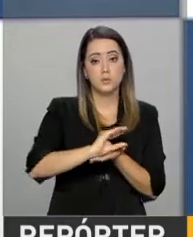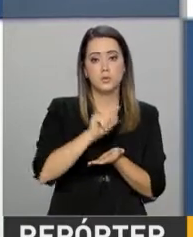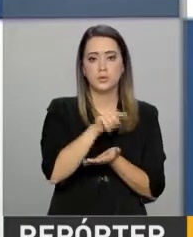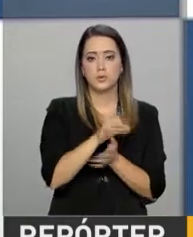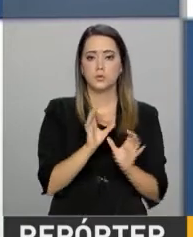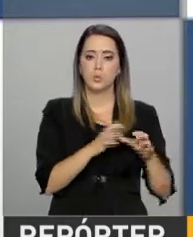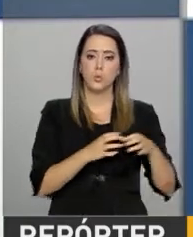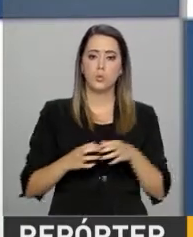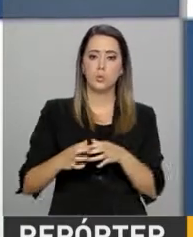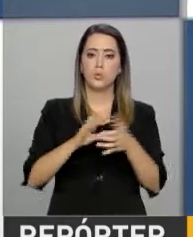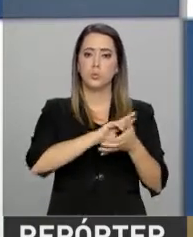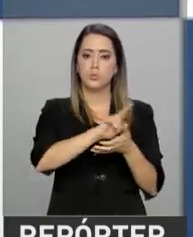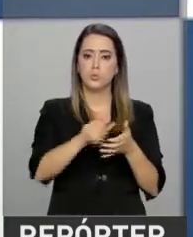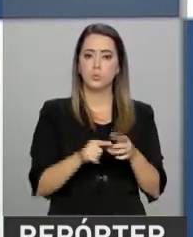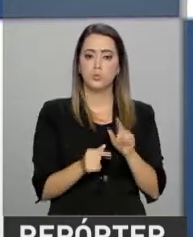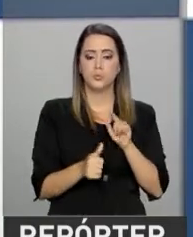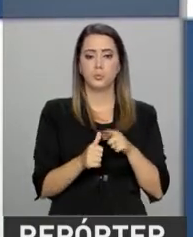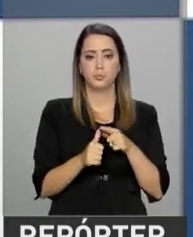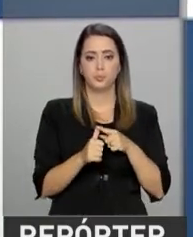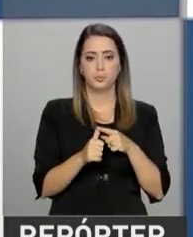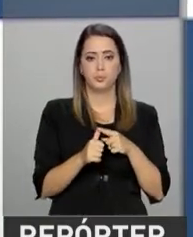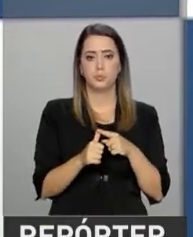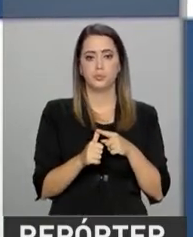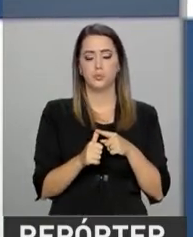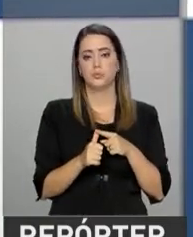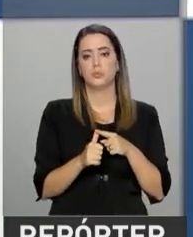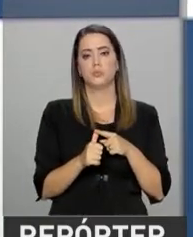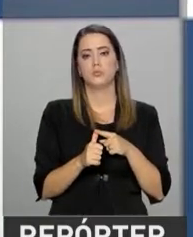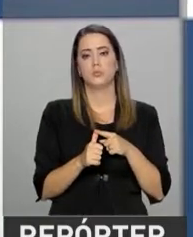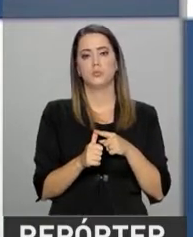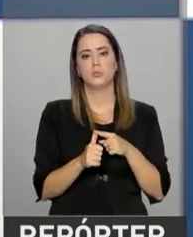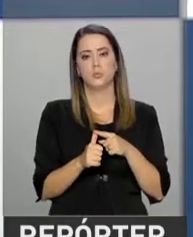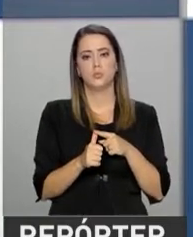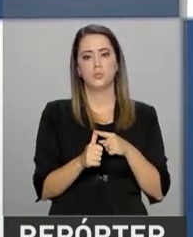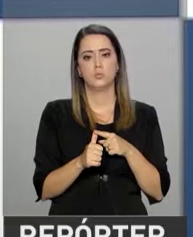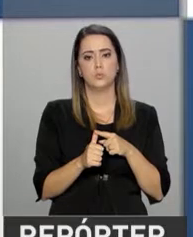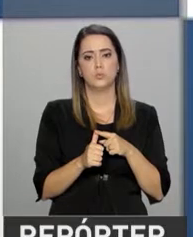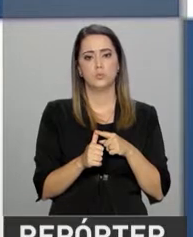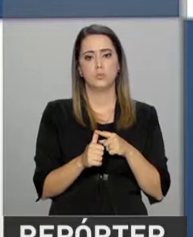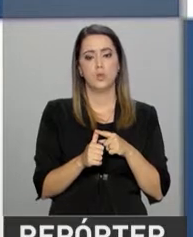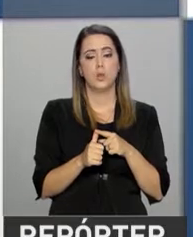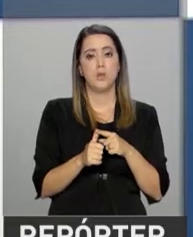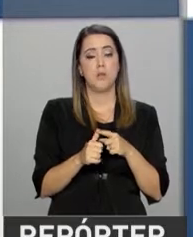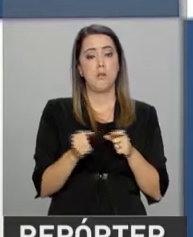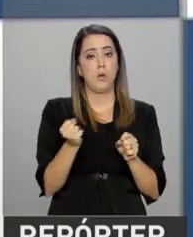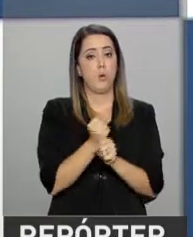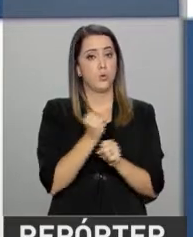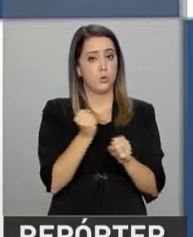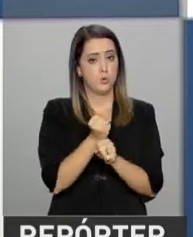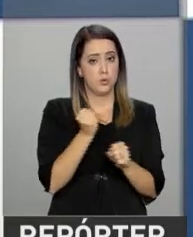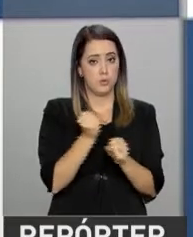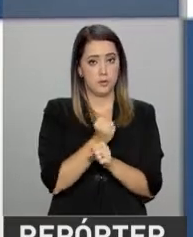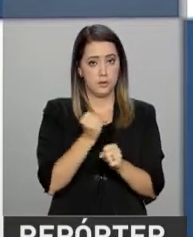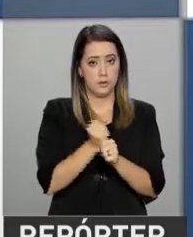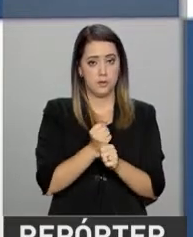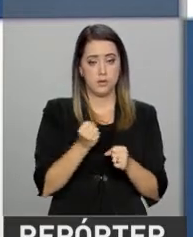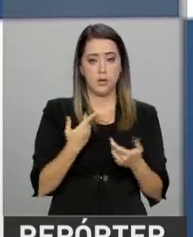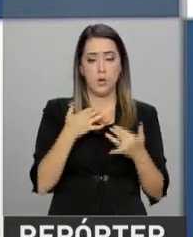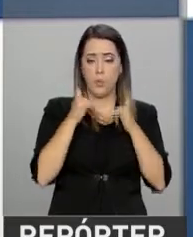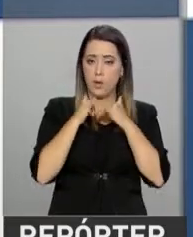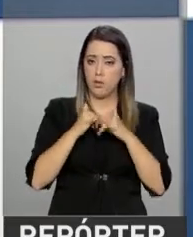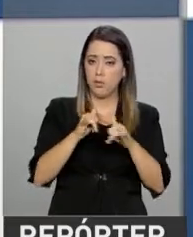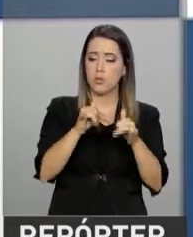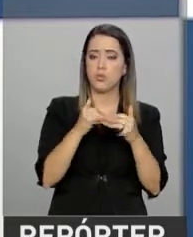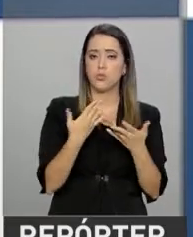seguintes áreas. Em primeiro lugar, os gargalos da infraestrutura no Brasil no que diz respeito a